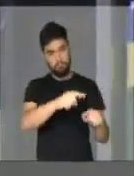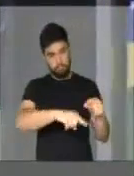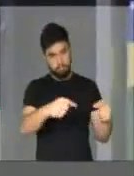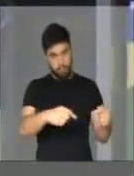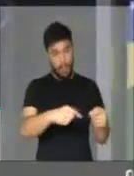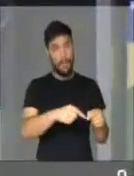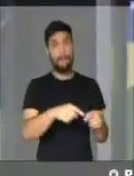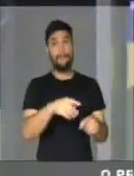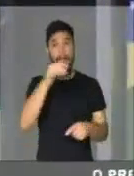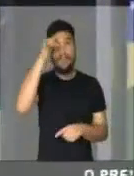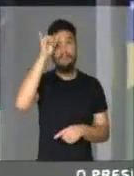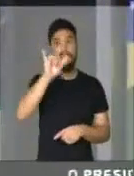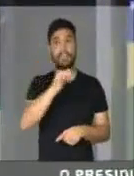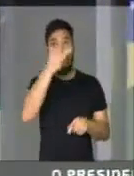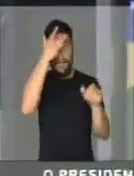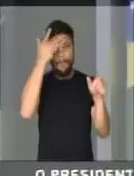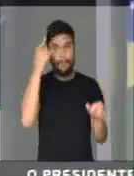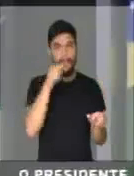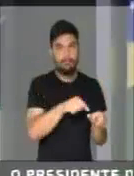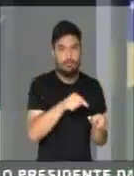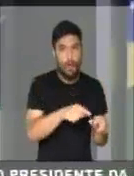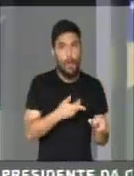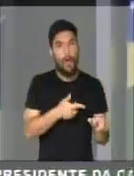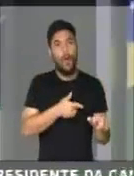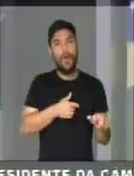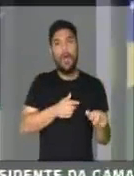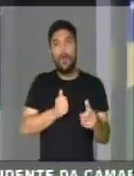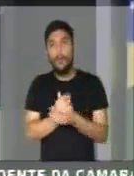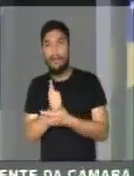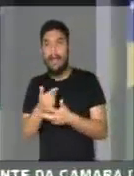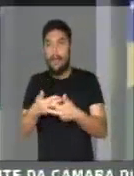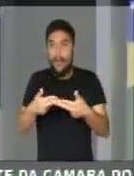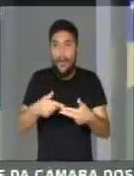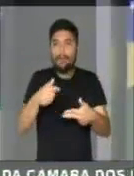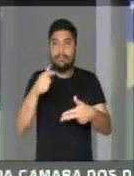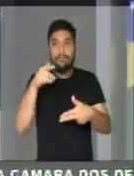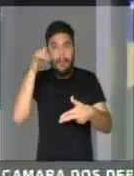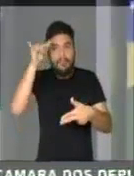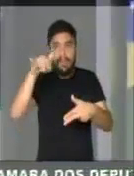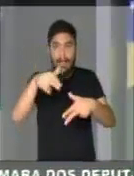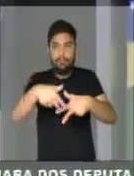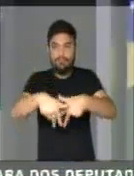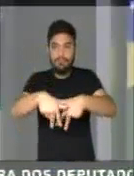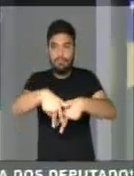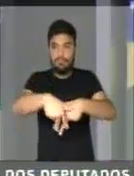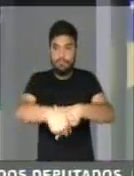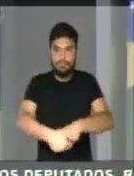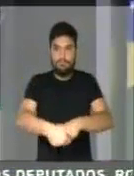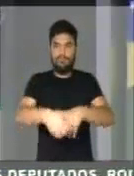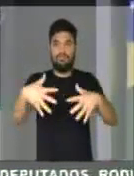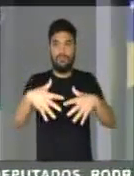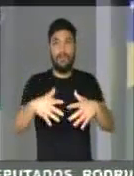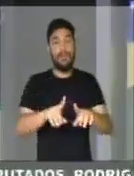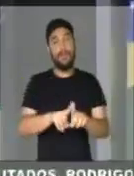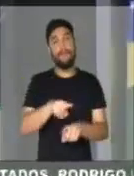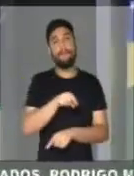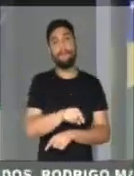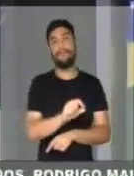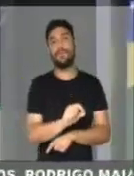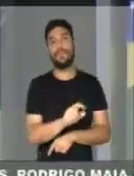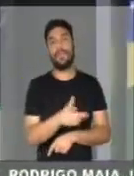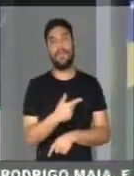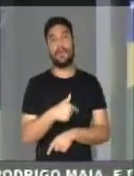para impedir o uso de bens para a prática de delitos contra a humanidade, sua efetivação deve dar-se